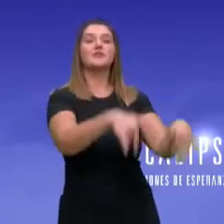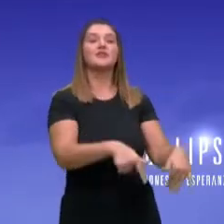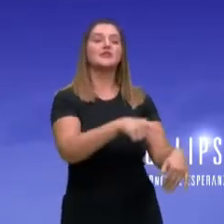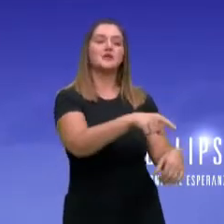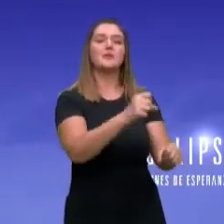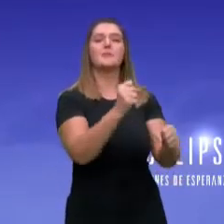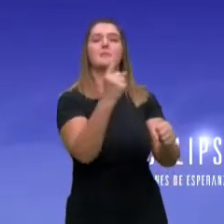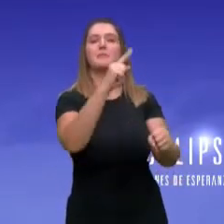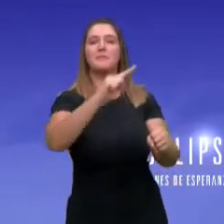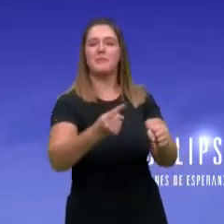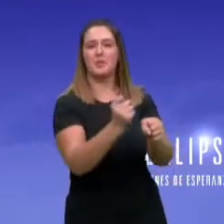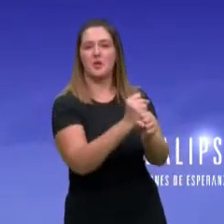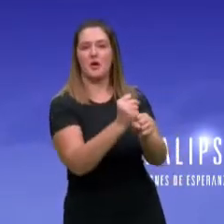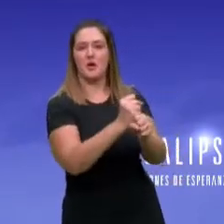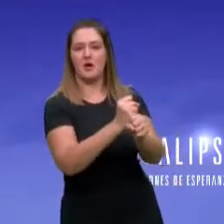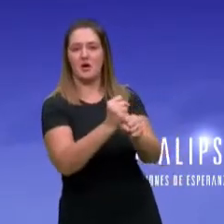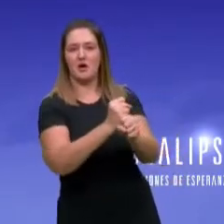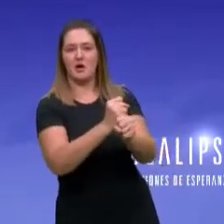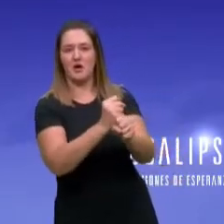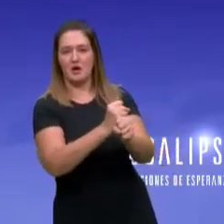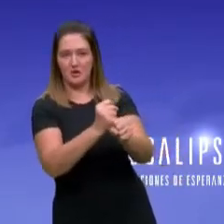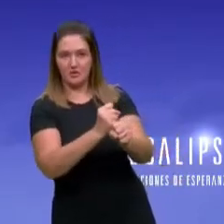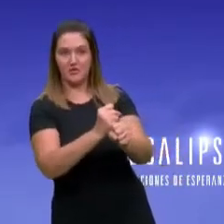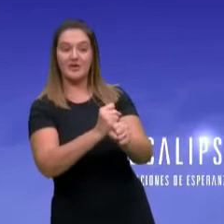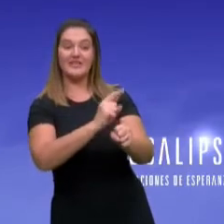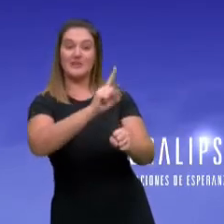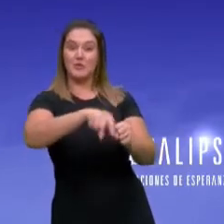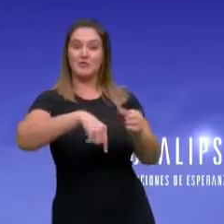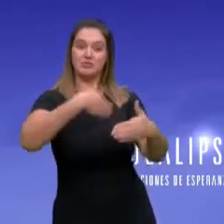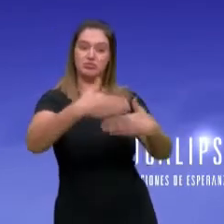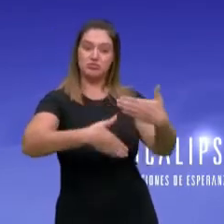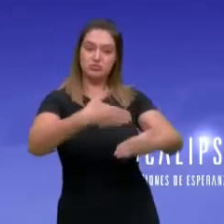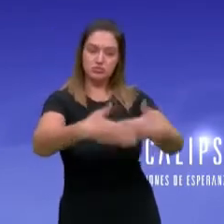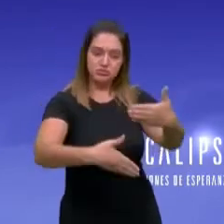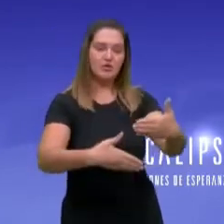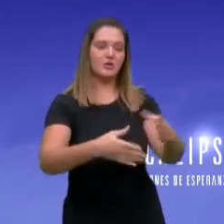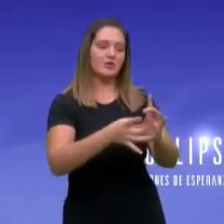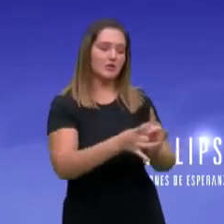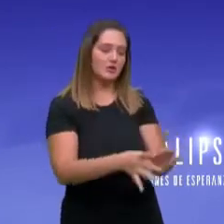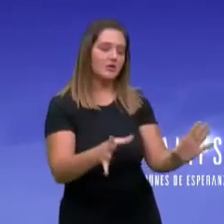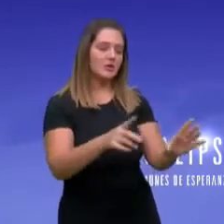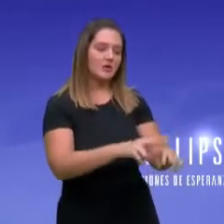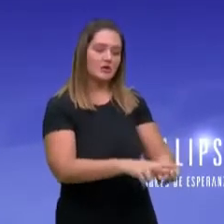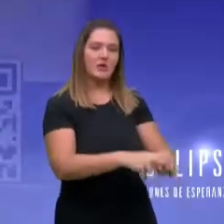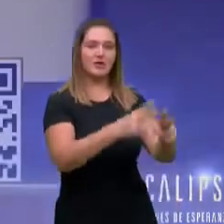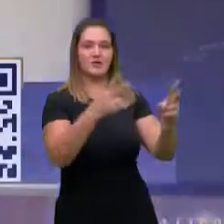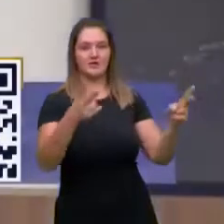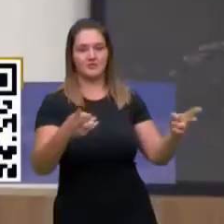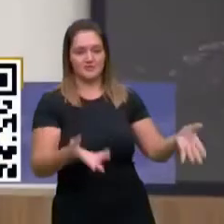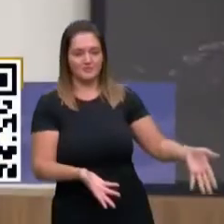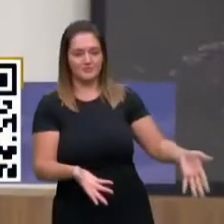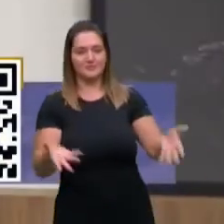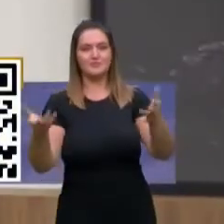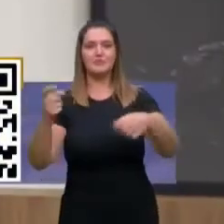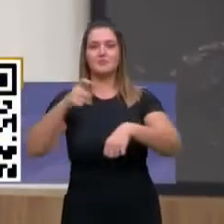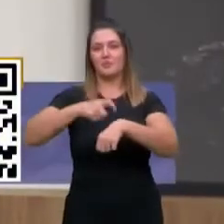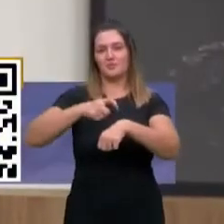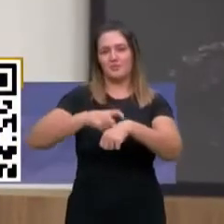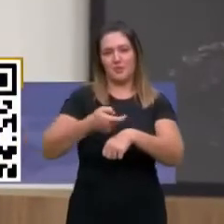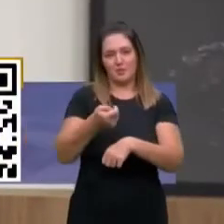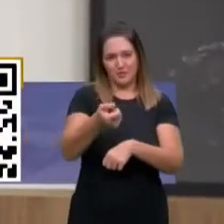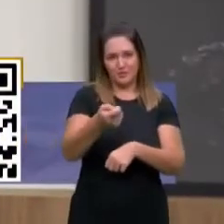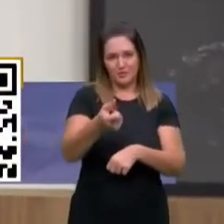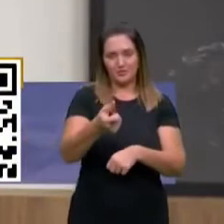até se completarem os mil anos. Depois disto, é necessário que ele seja solto por pouco tempo. Esse é o